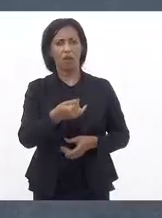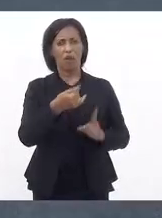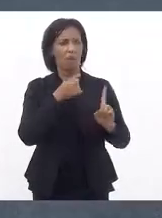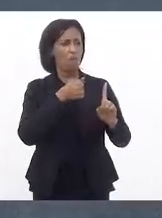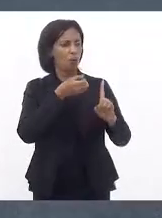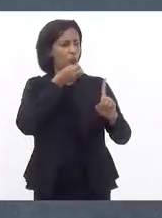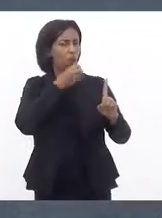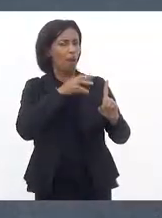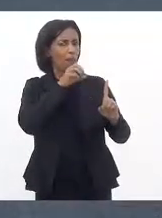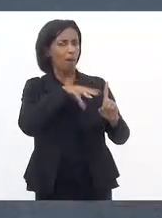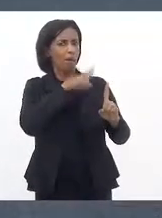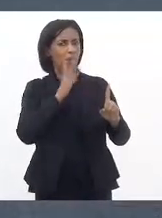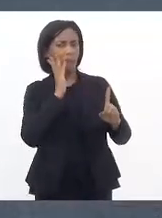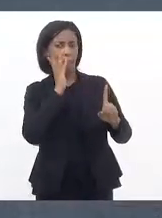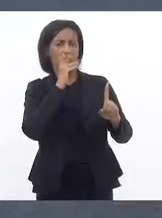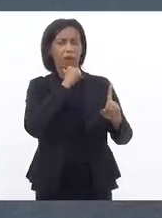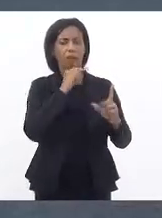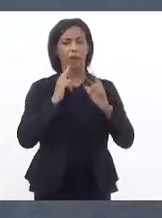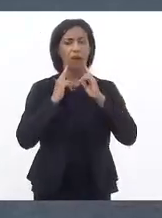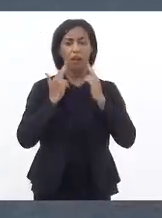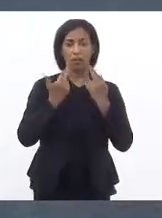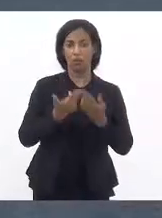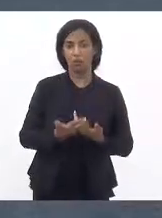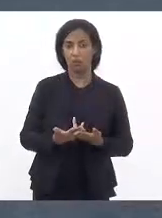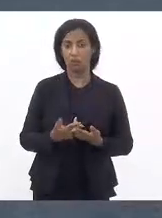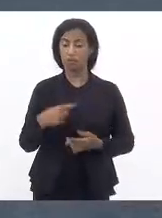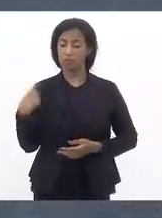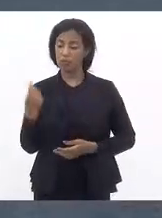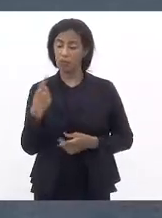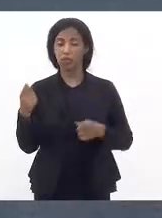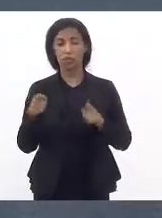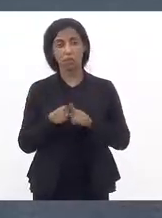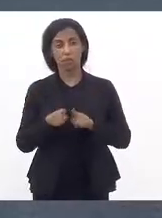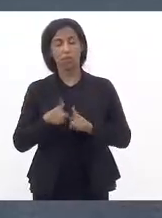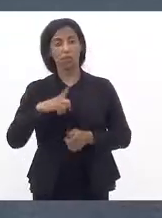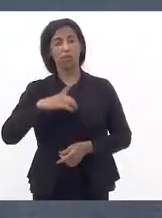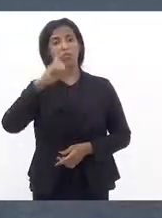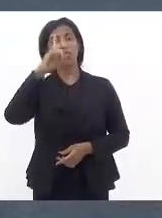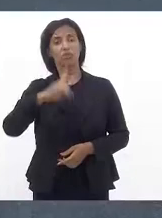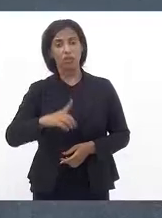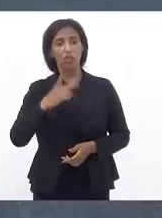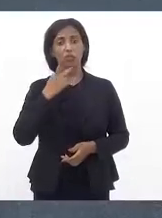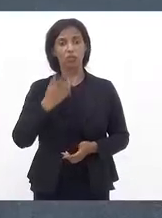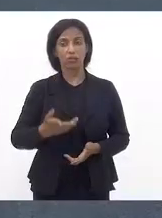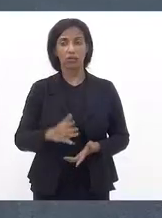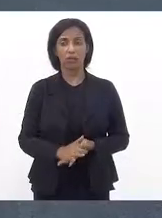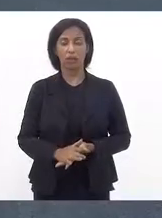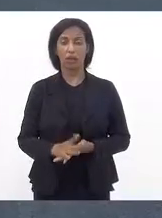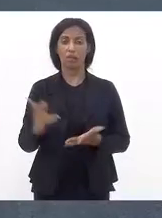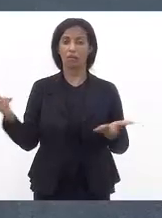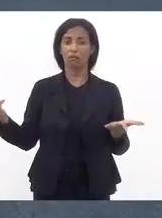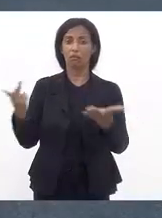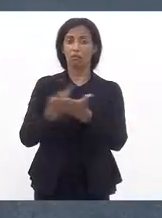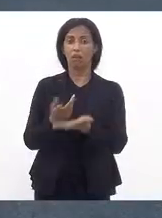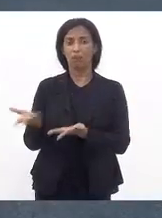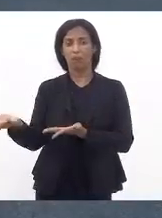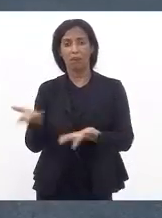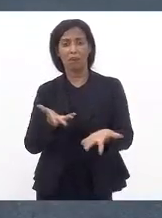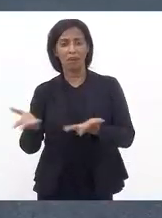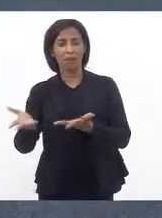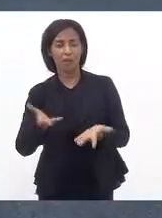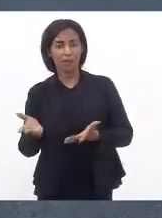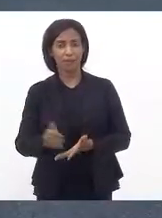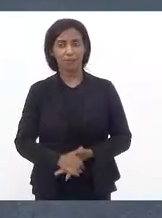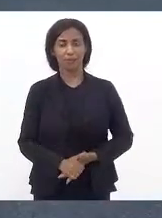microfone para demorar a sessão Nós aqui também temos o direito de falar assim ó tá acontecendo uma manobra